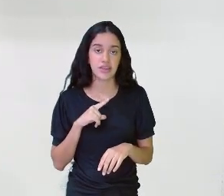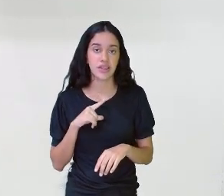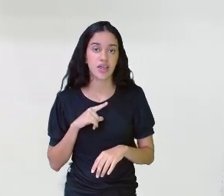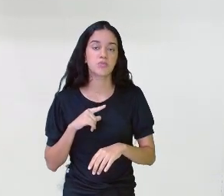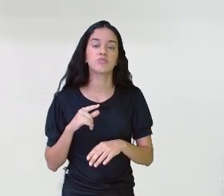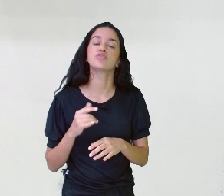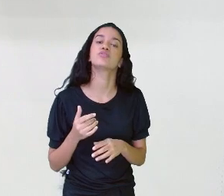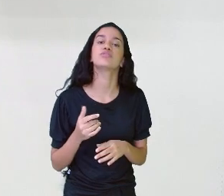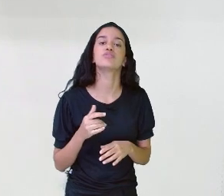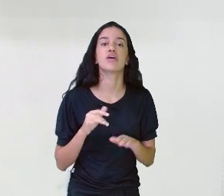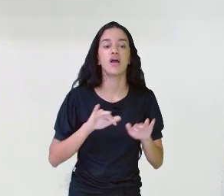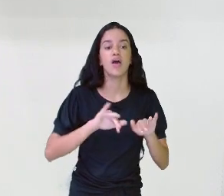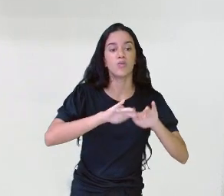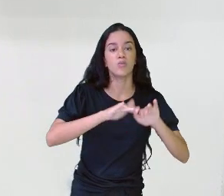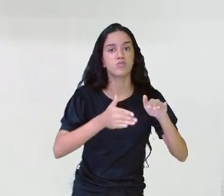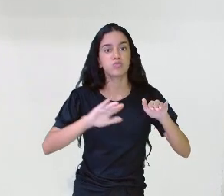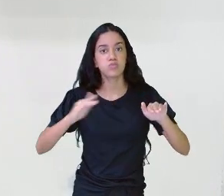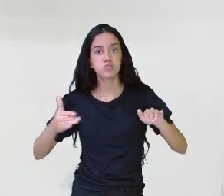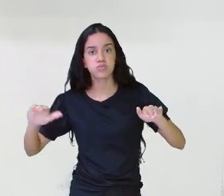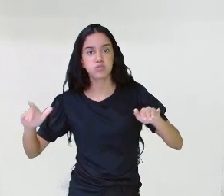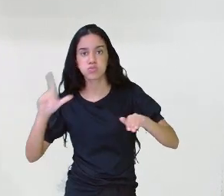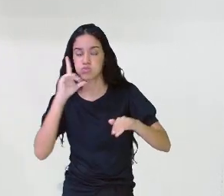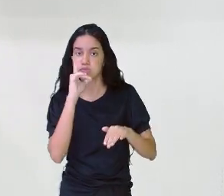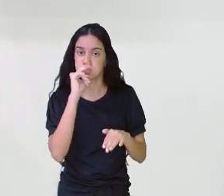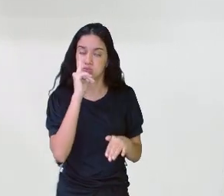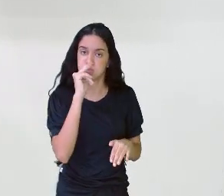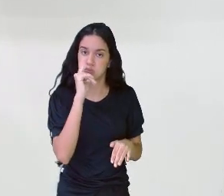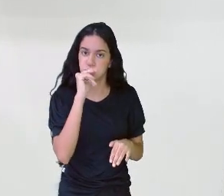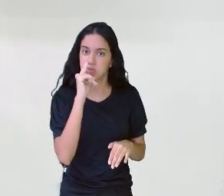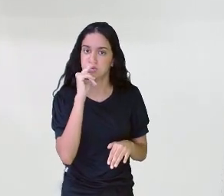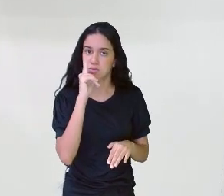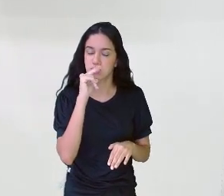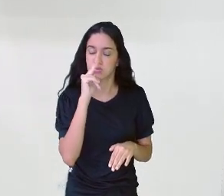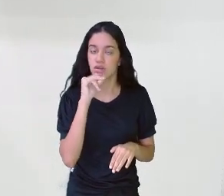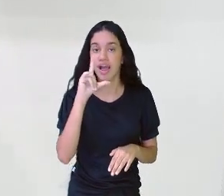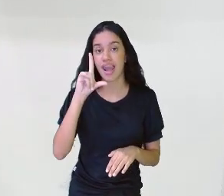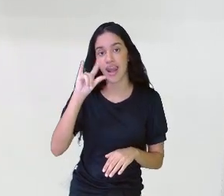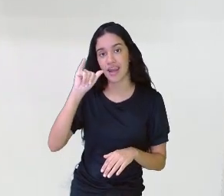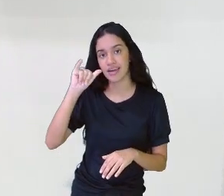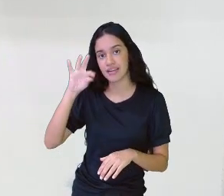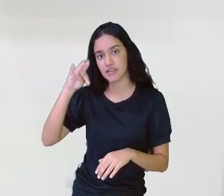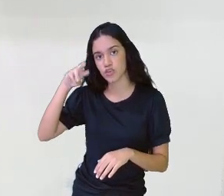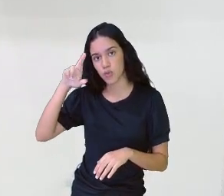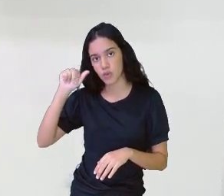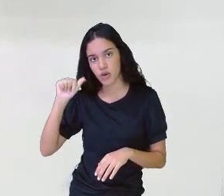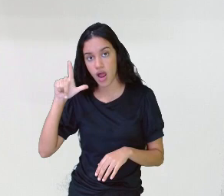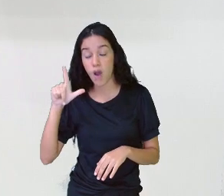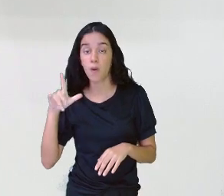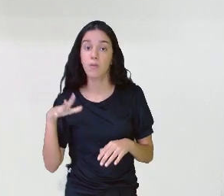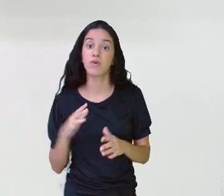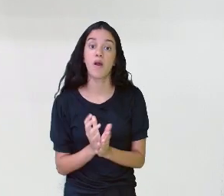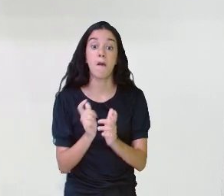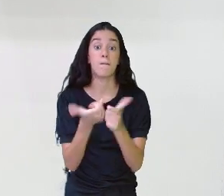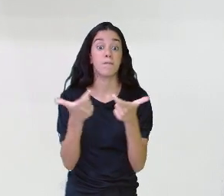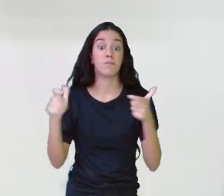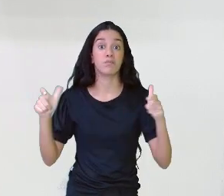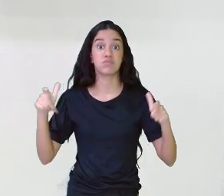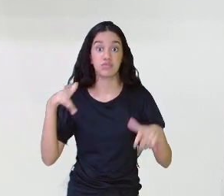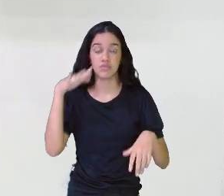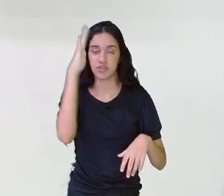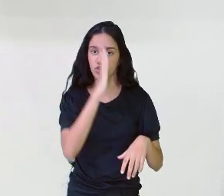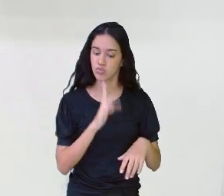grande, inclusive é a maior. A nossa costa litorânea é a maior do Brasil,